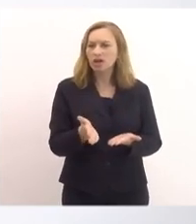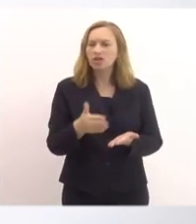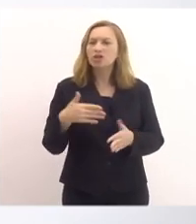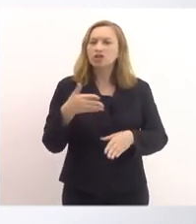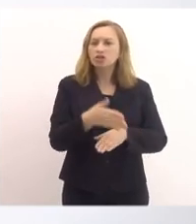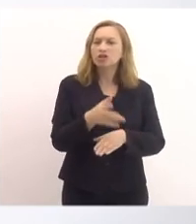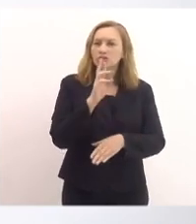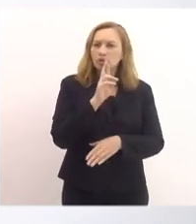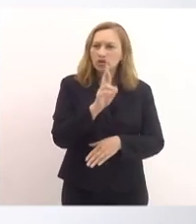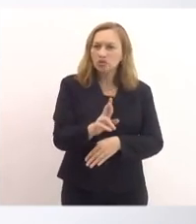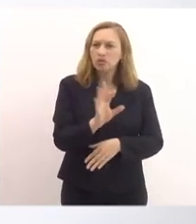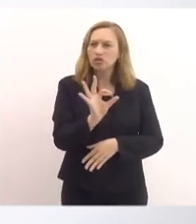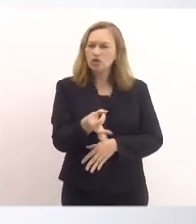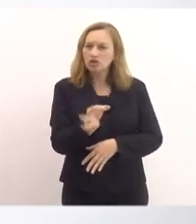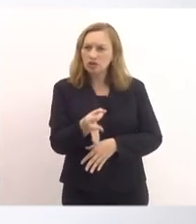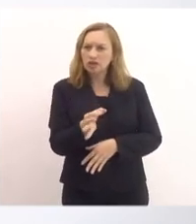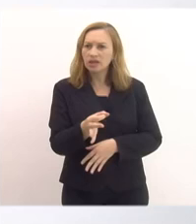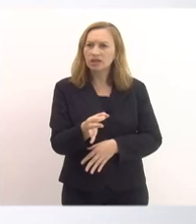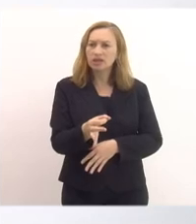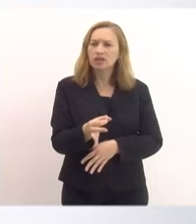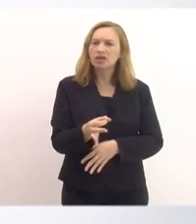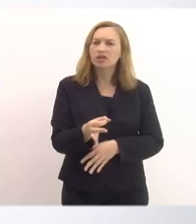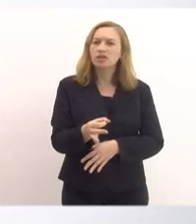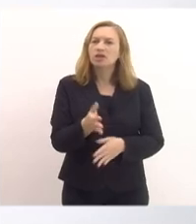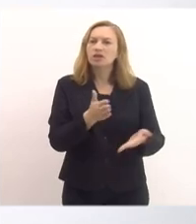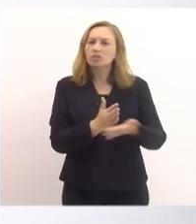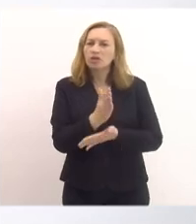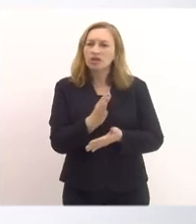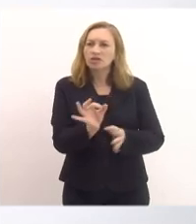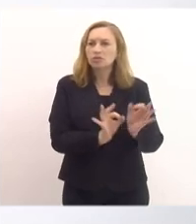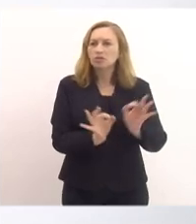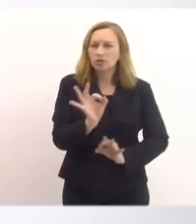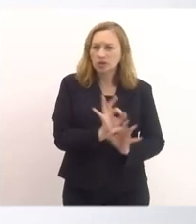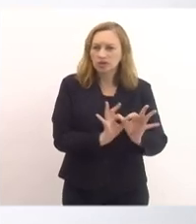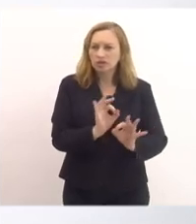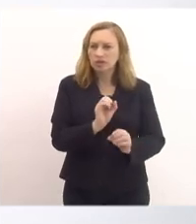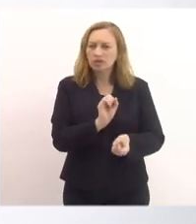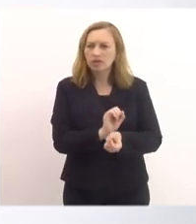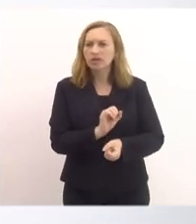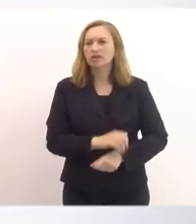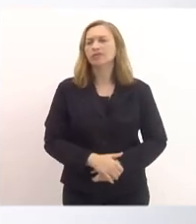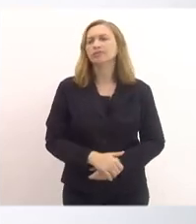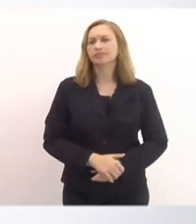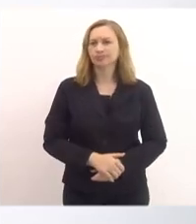uma resposta da autorização das vagas mediante a aprovação do plano.